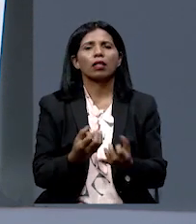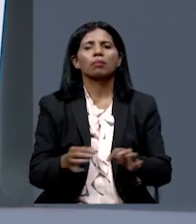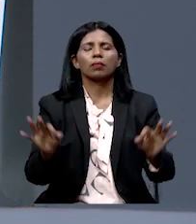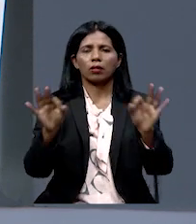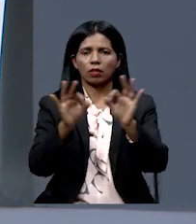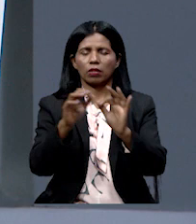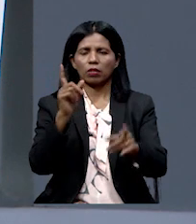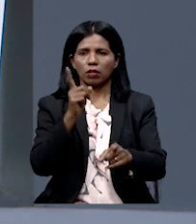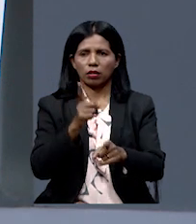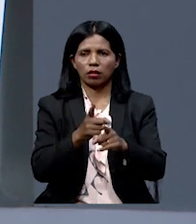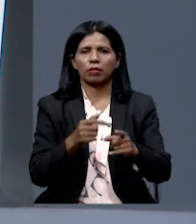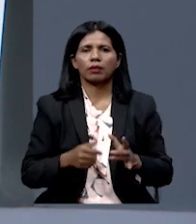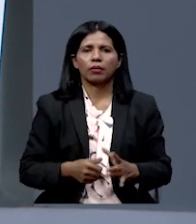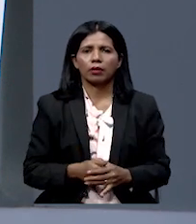liu,